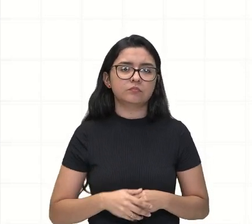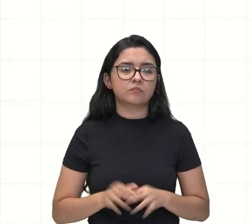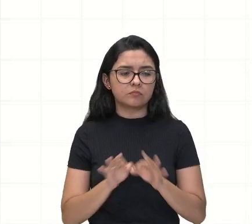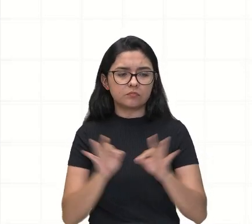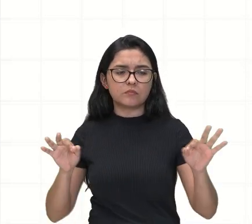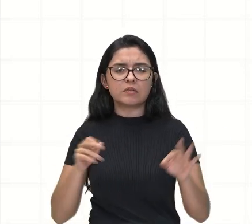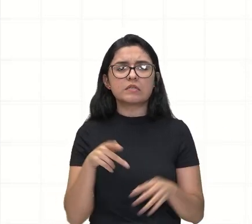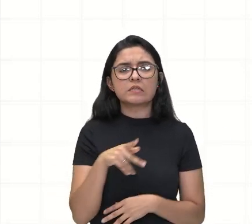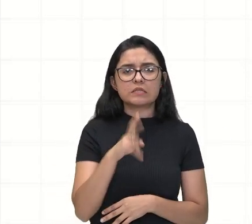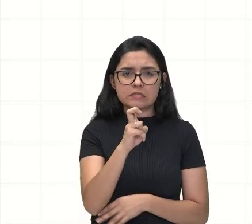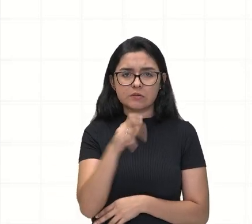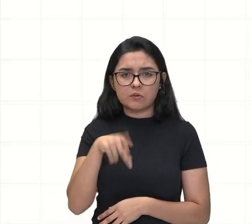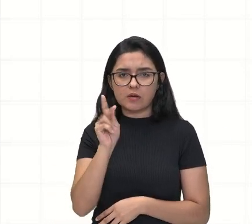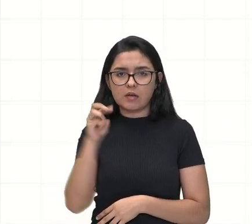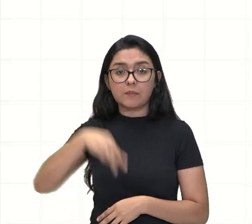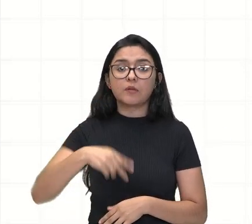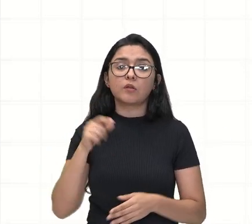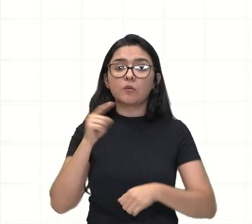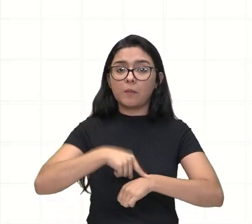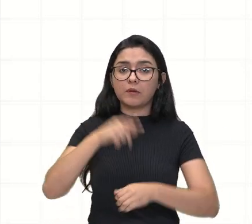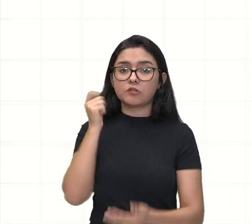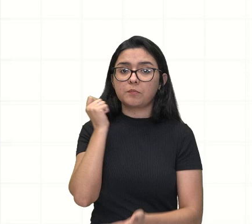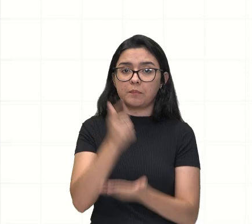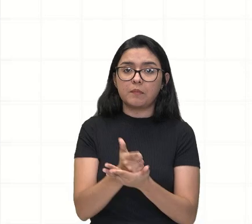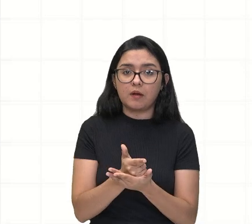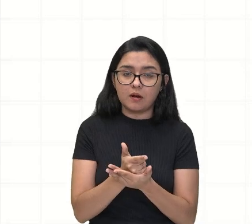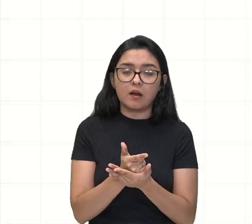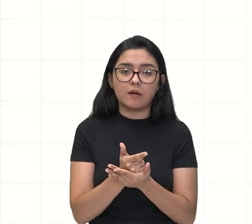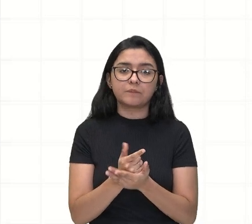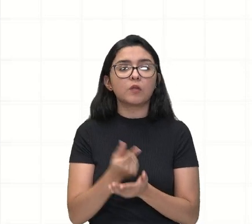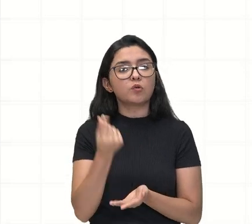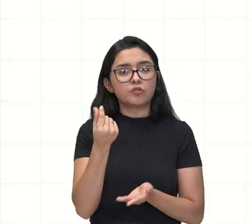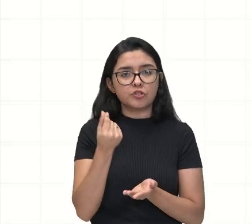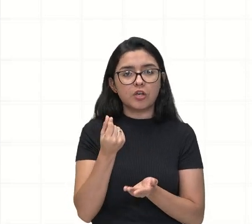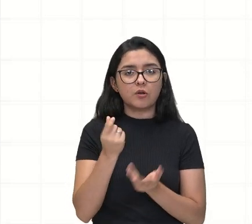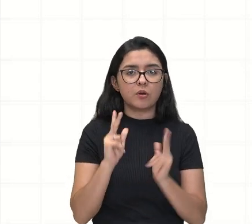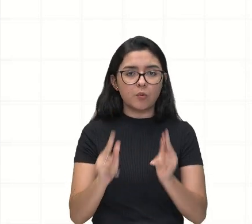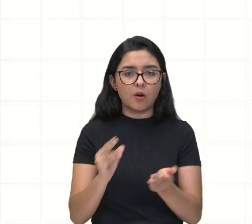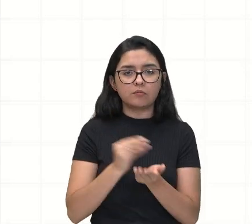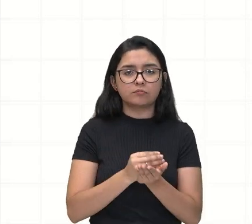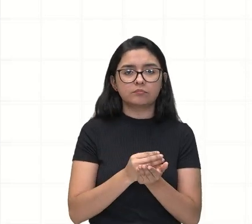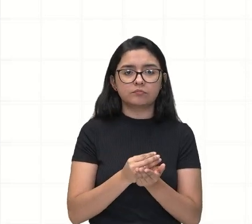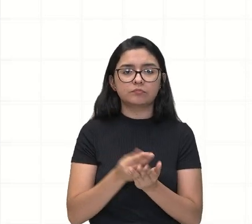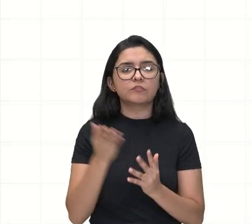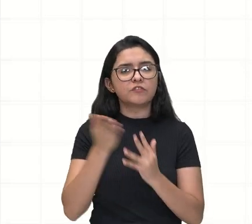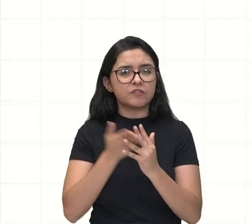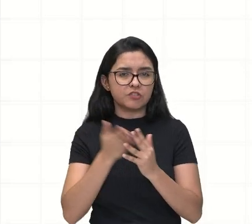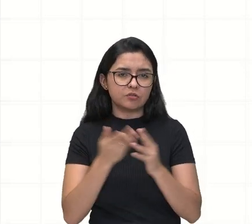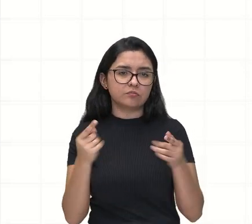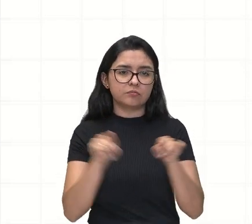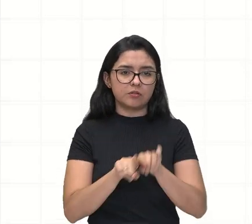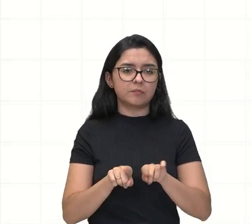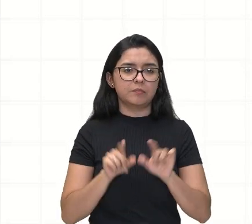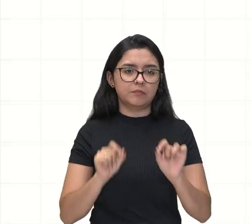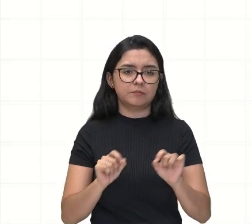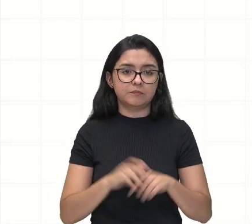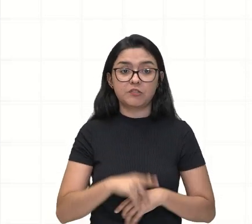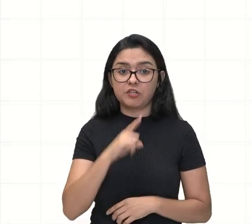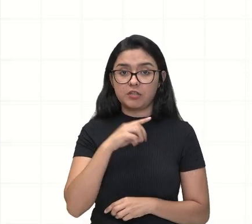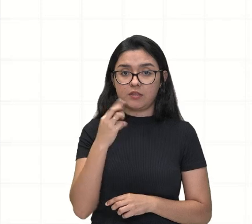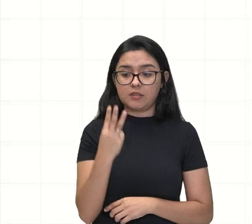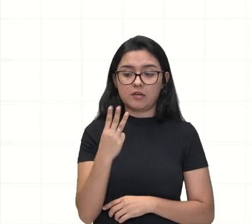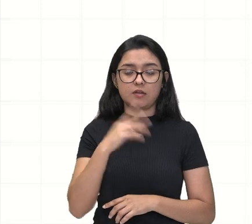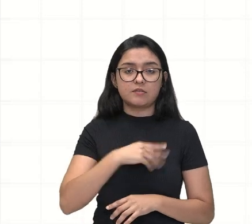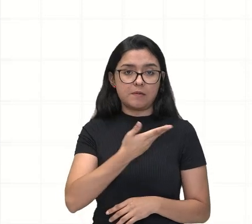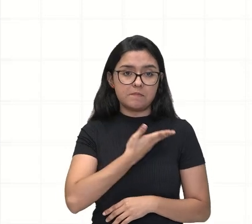quilômetros. Ao pagar, dividiram igualmente esse valor. Ó, marca bem quantos amigos eram? Eram 3, ó, também é dado